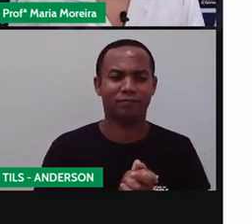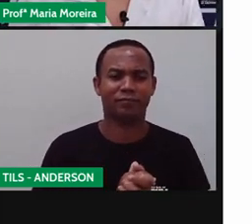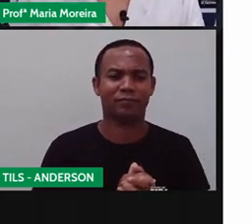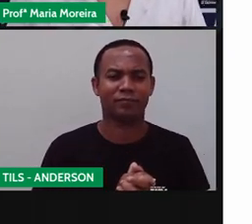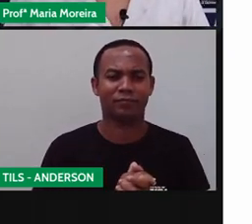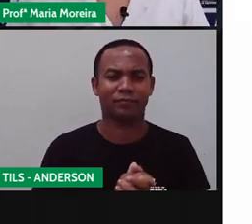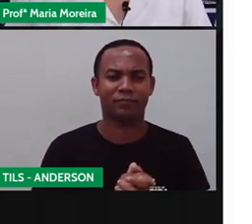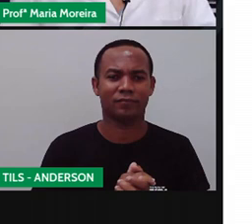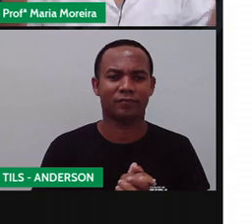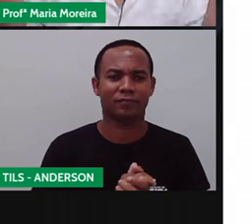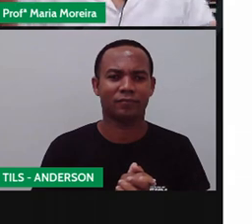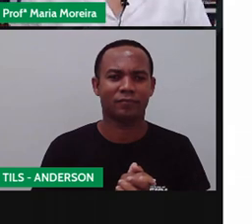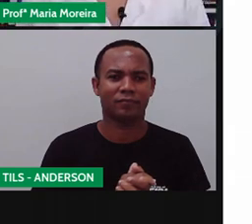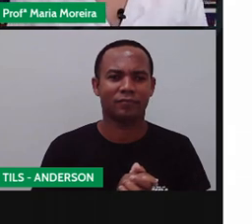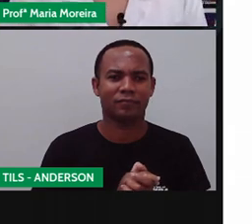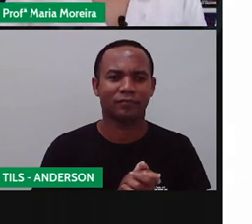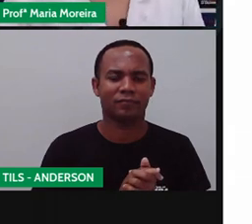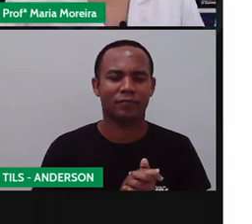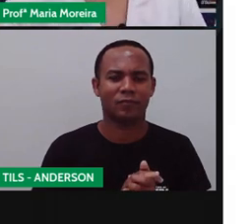característica desse